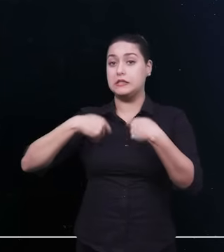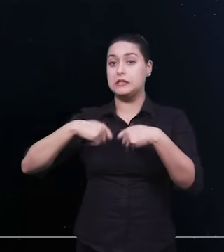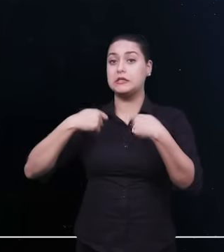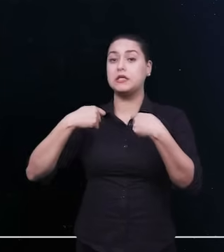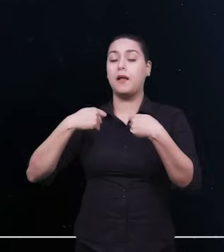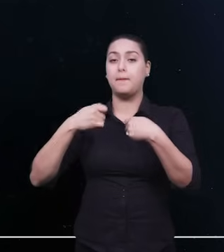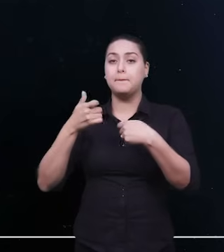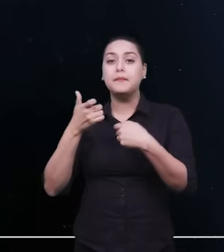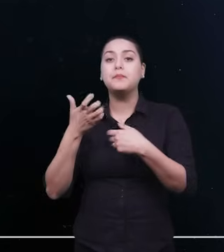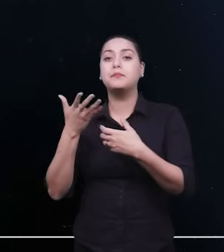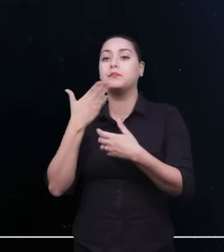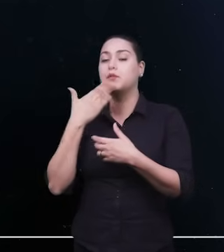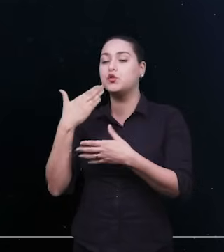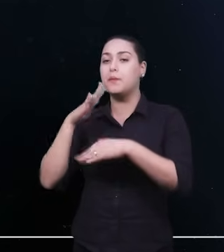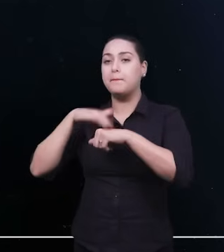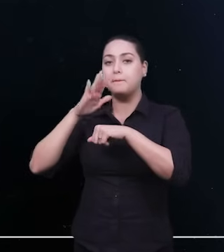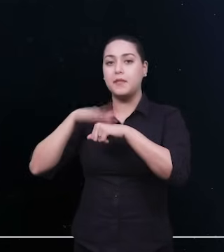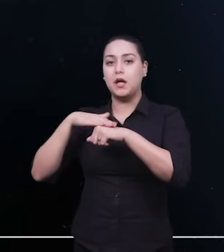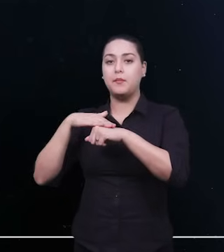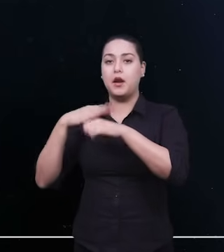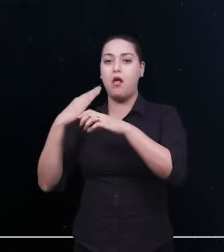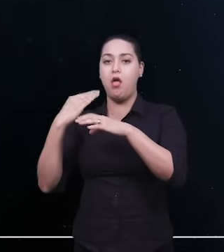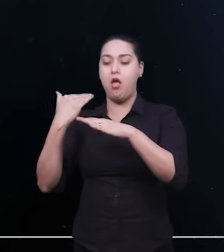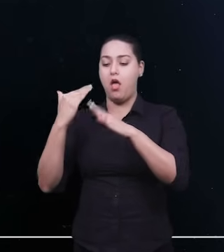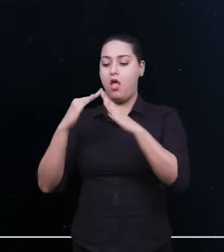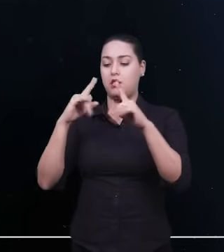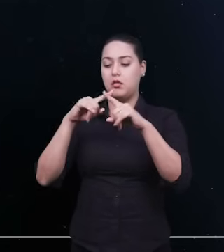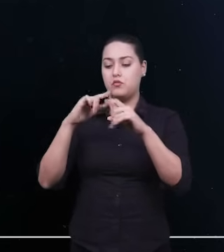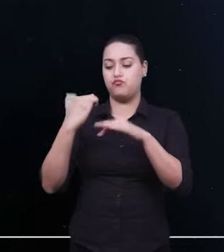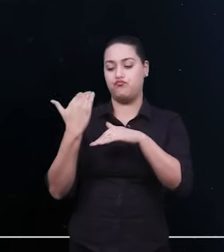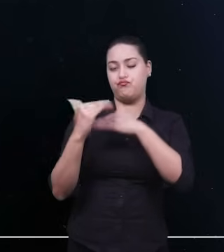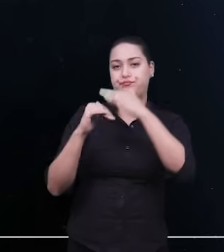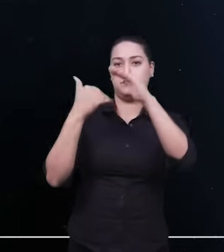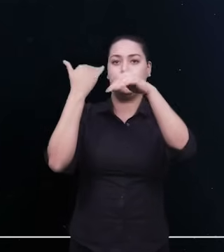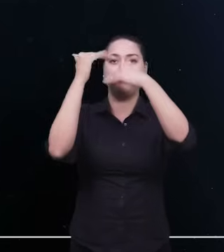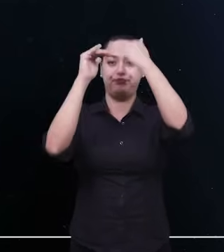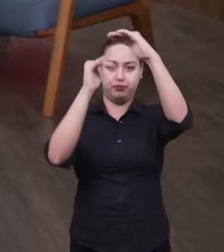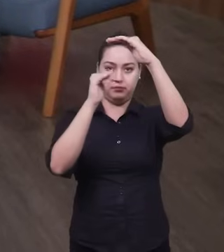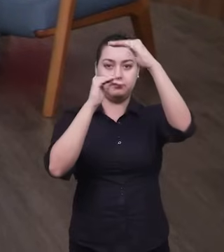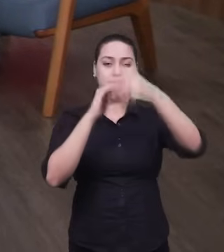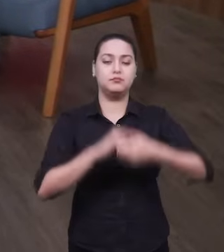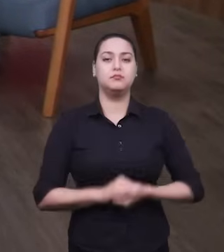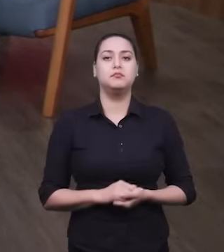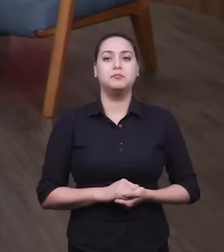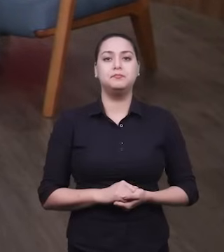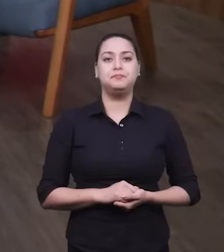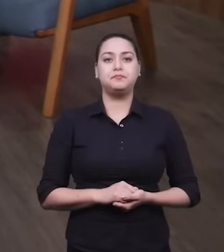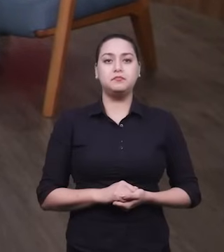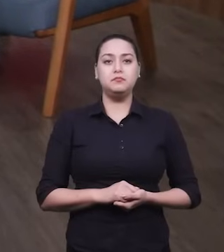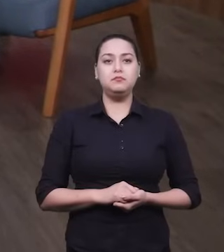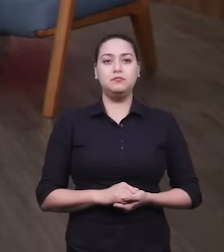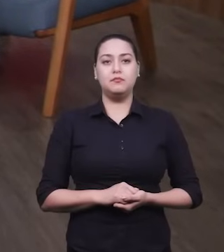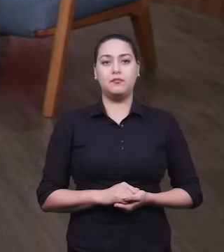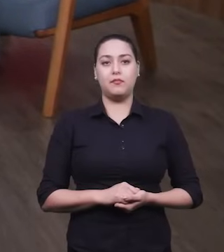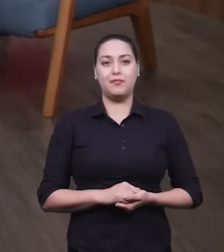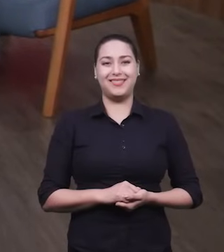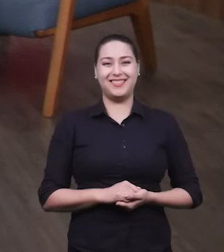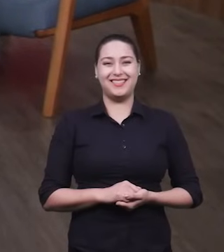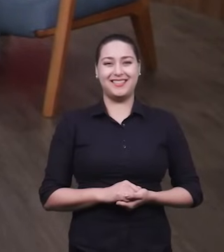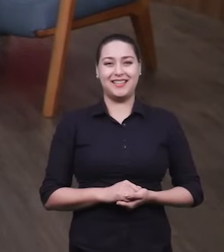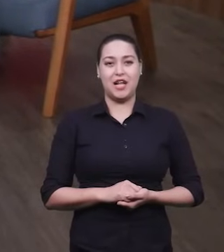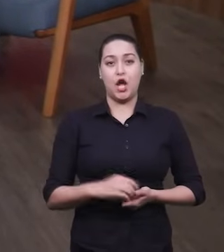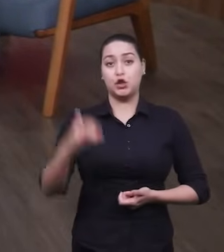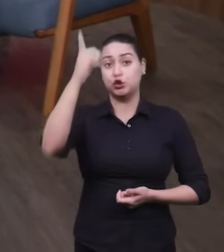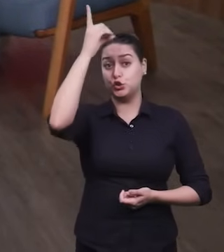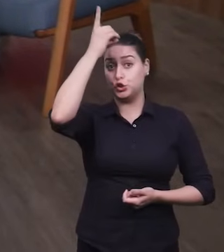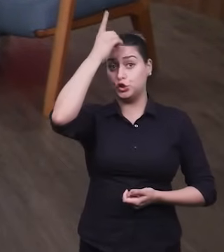neles para a edificação da igreja. Não existe contraindicação para dom espiritual. Não. E